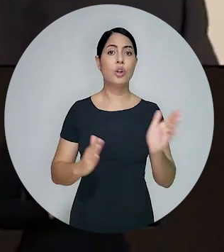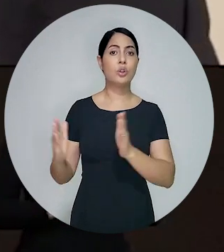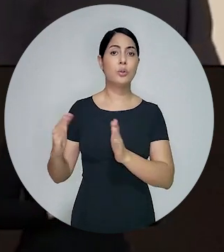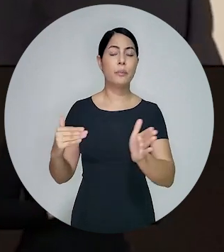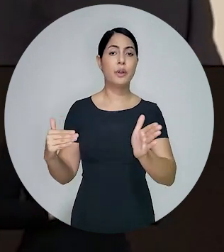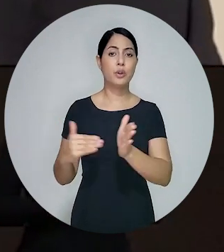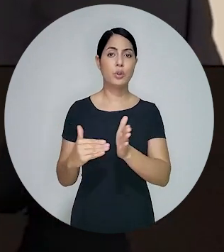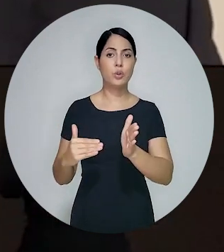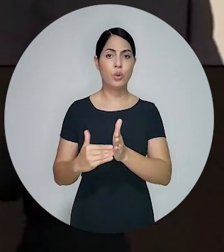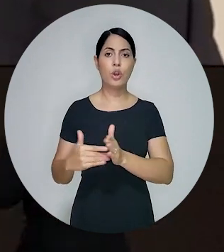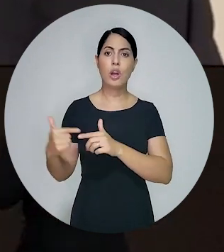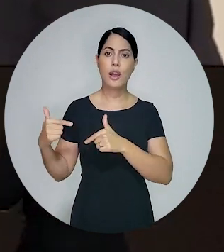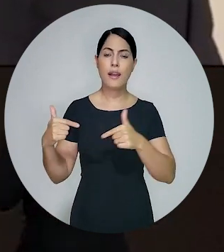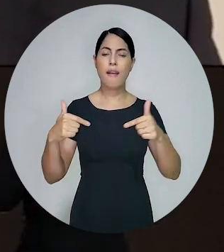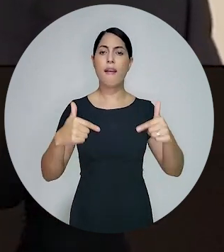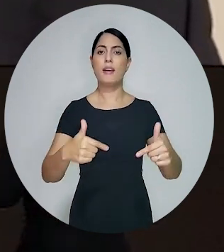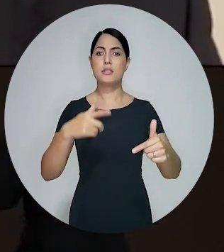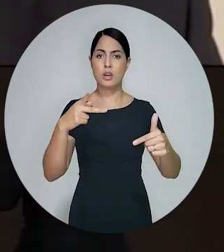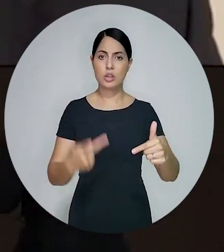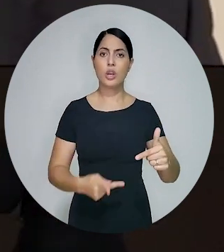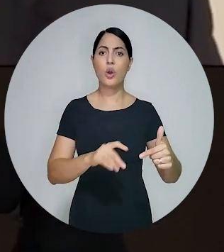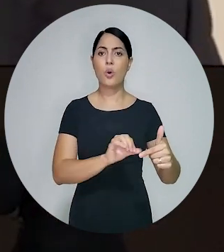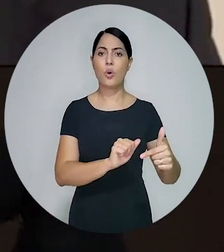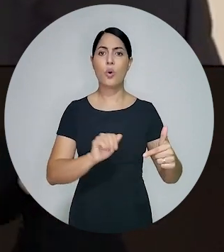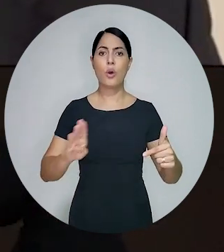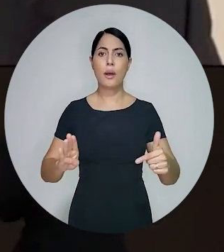Por isso, tomamos no último período